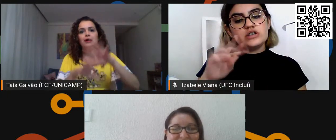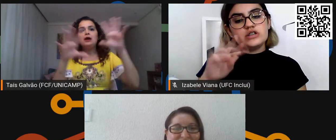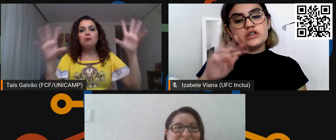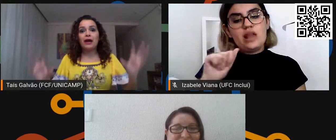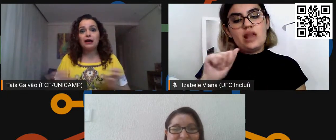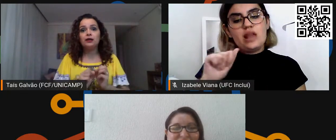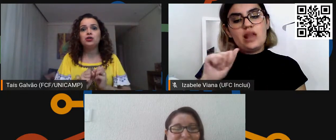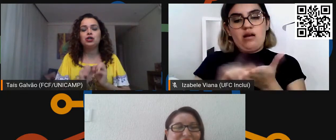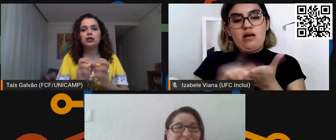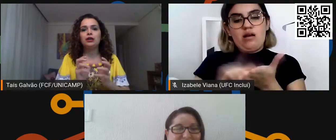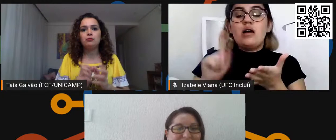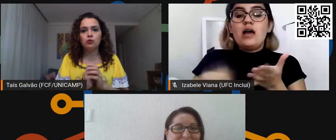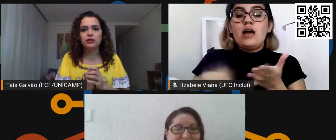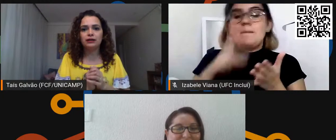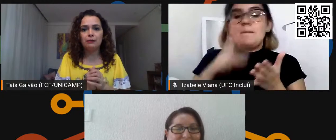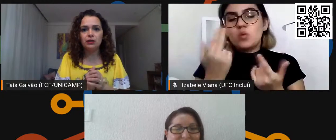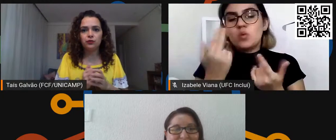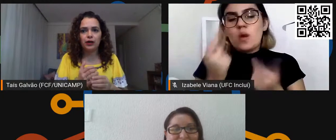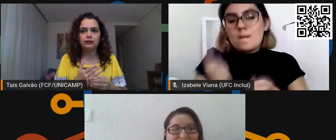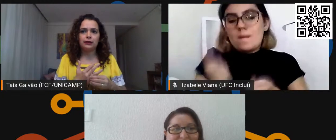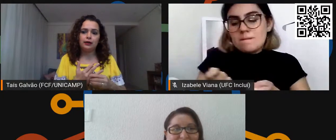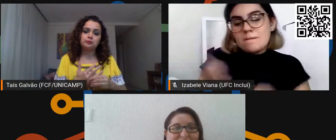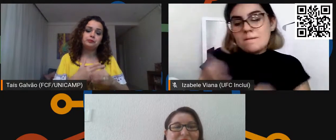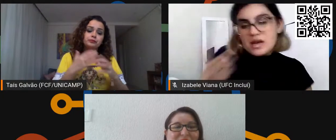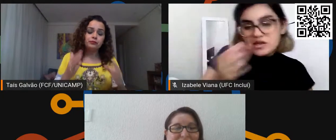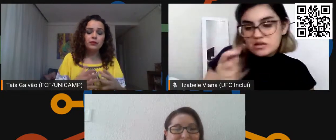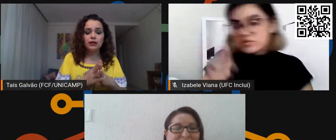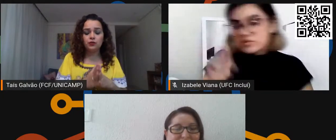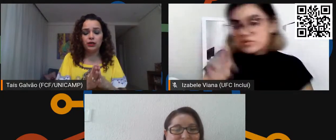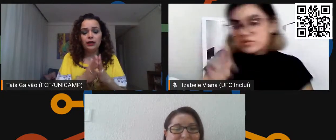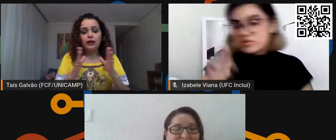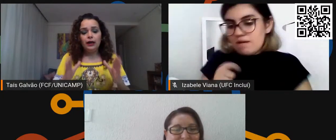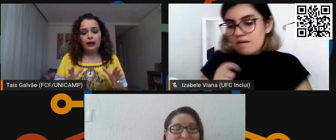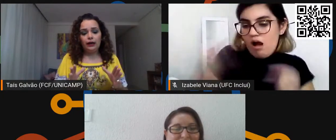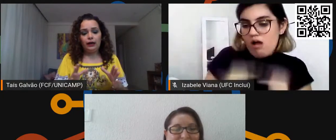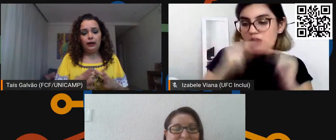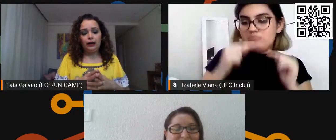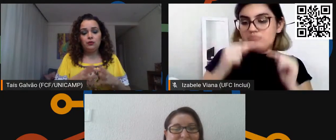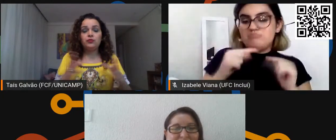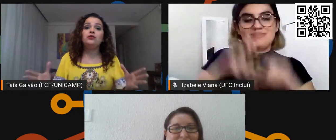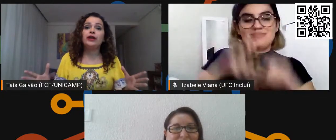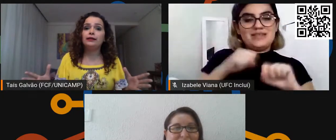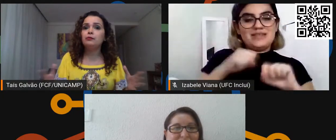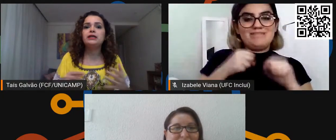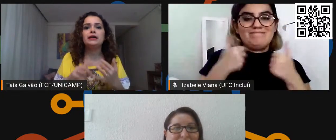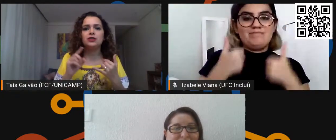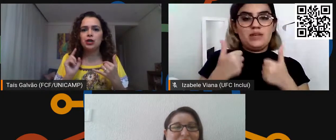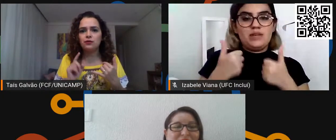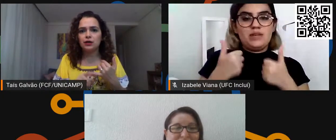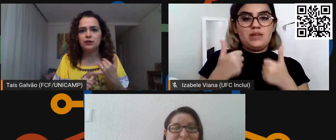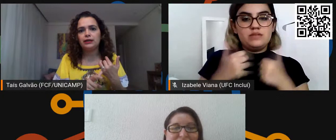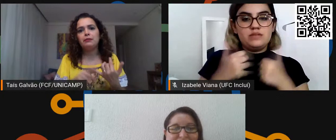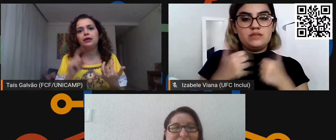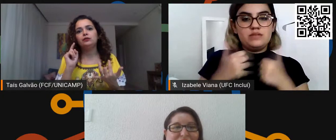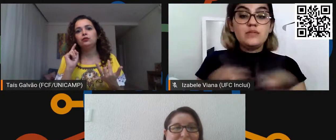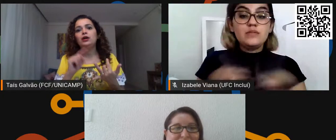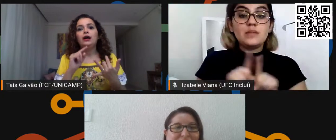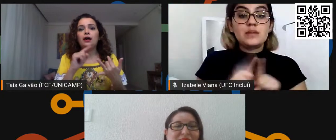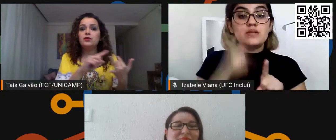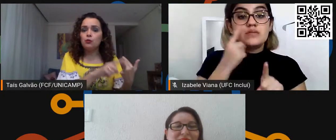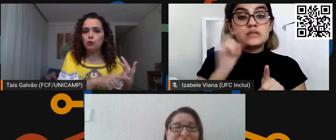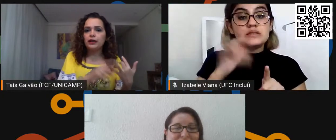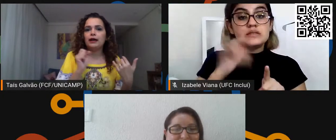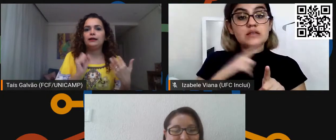na busca para garantir que a busca está bem feita, né? Enfim, verificar também se existe revisão em